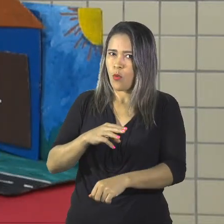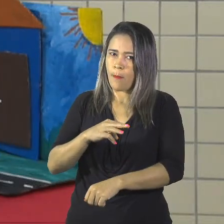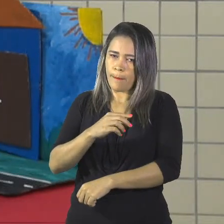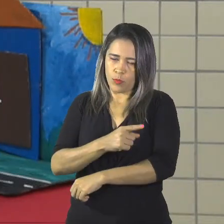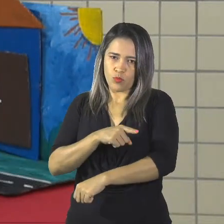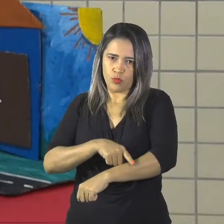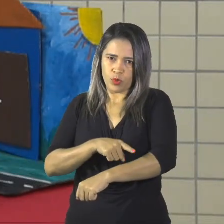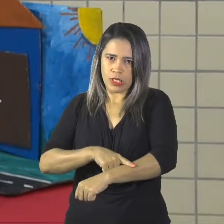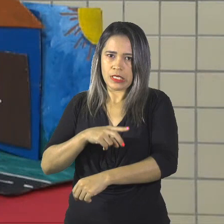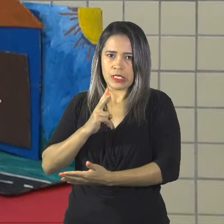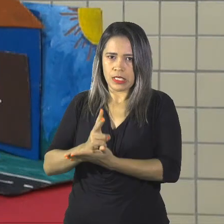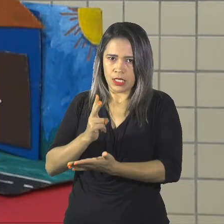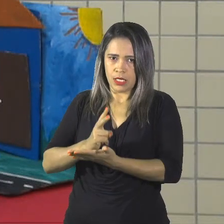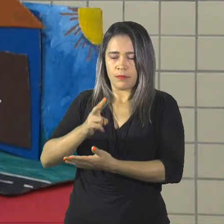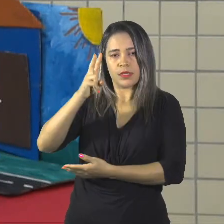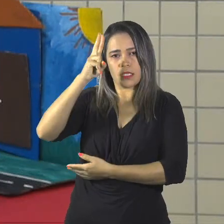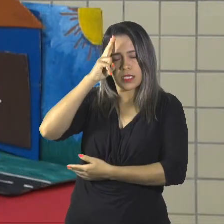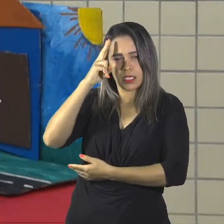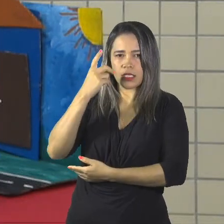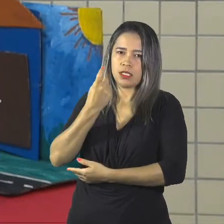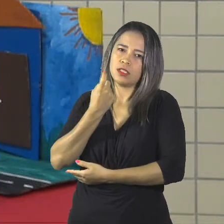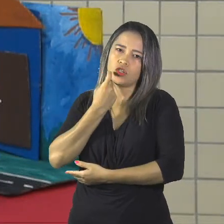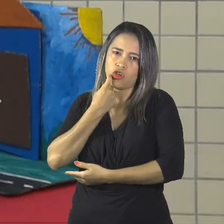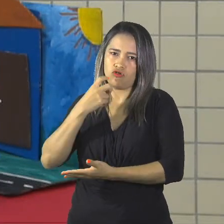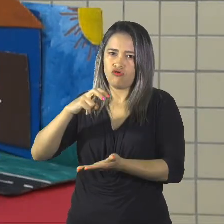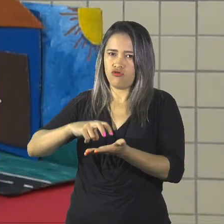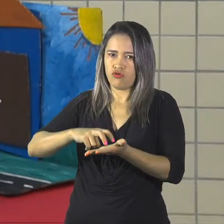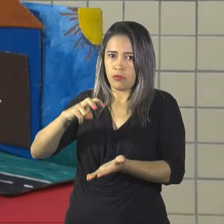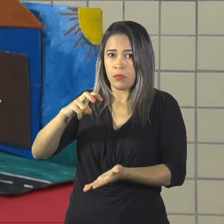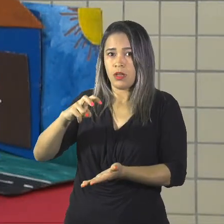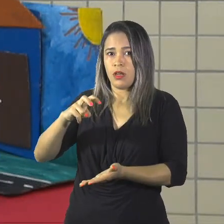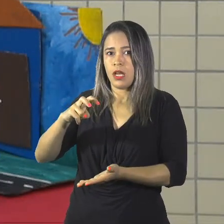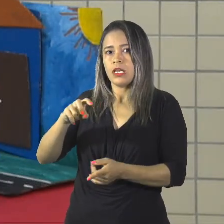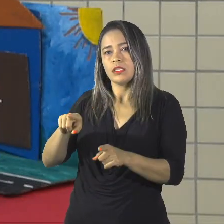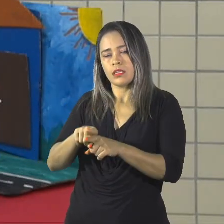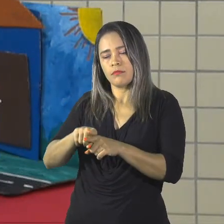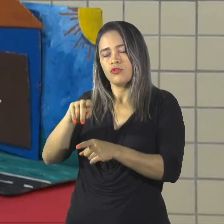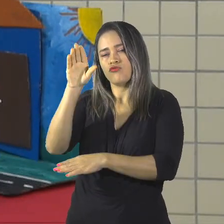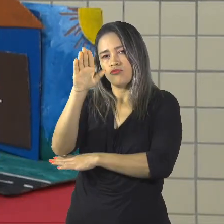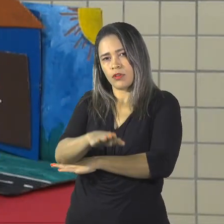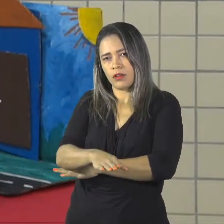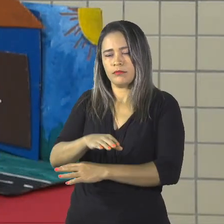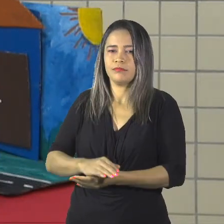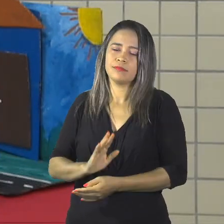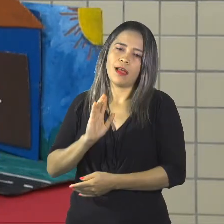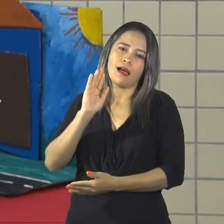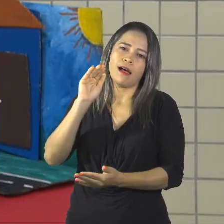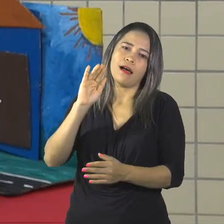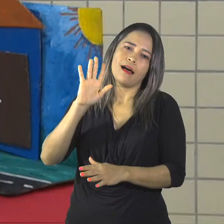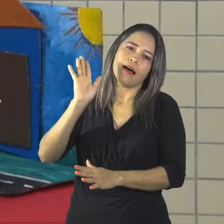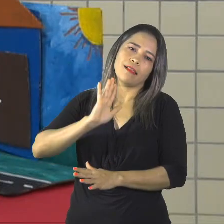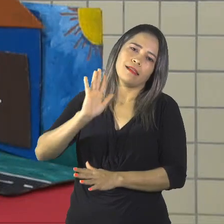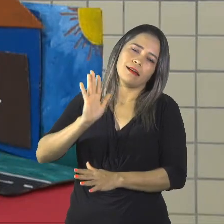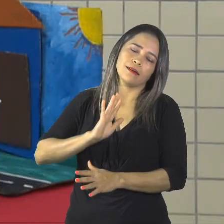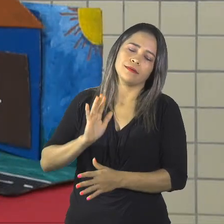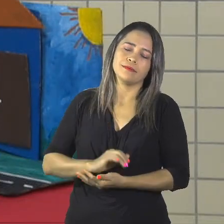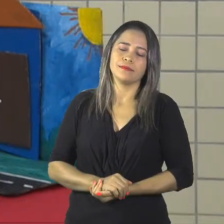as terças-feiras e às sextas-feiras no período da manhã e também no período da tarde. Até a próxima!